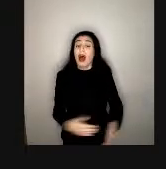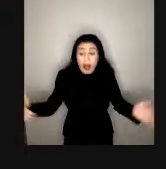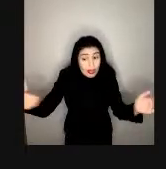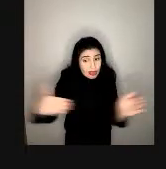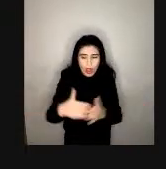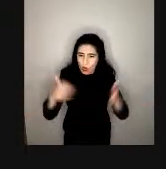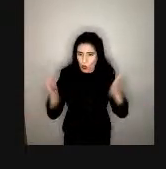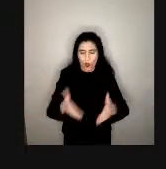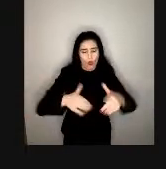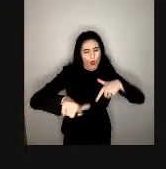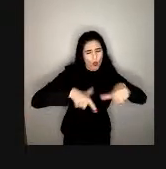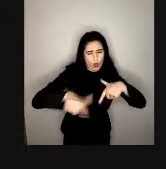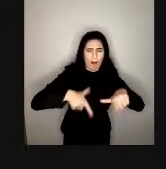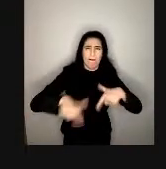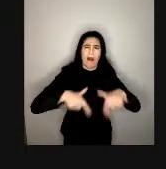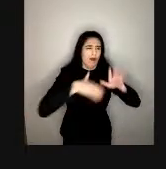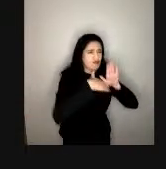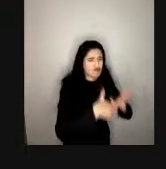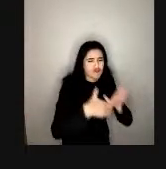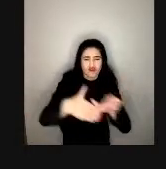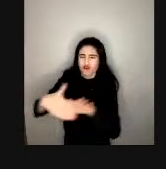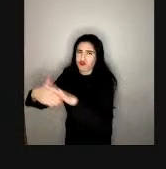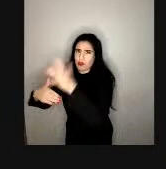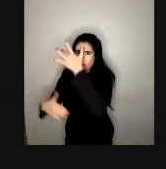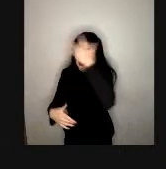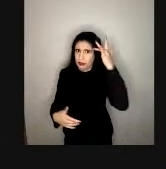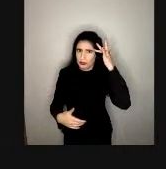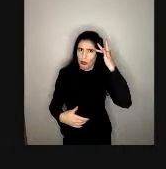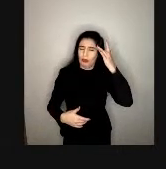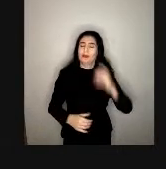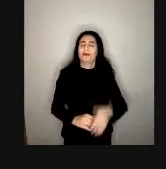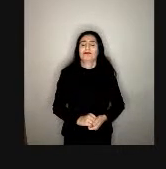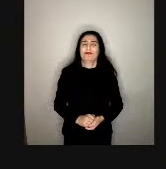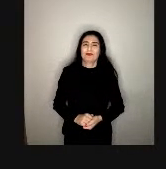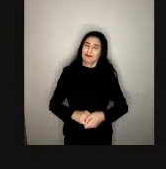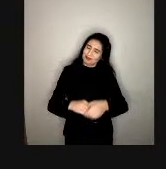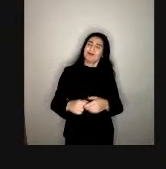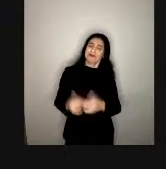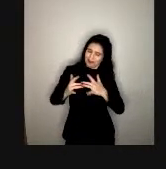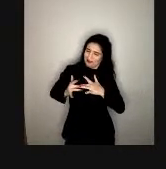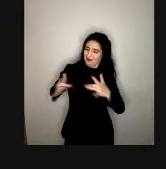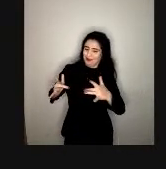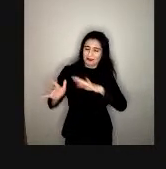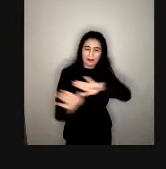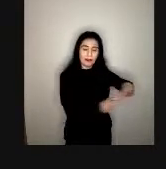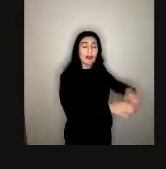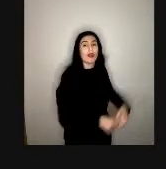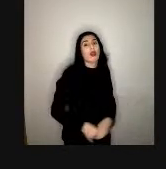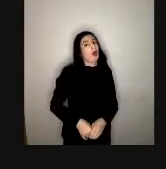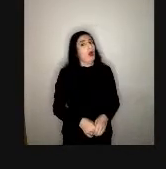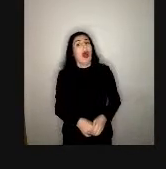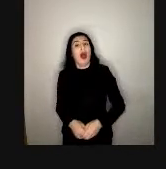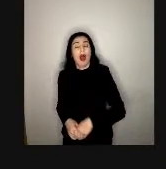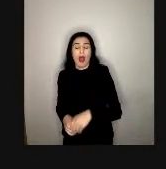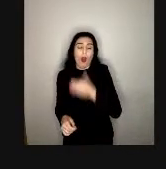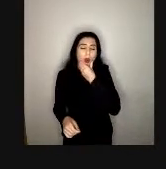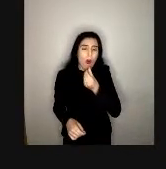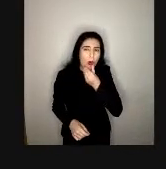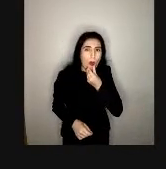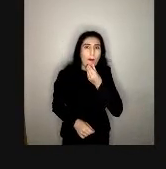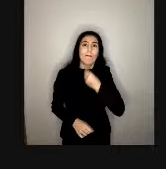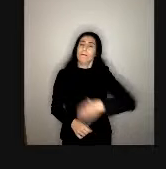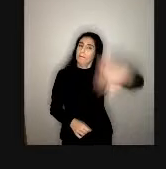o trabalho, incrível o coração da Marilene. Seu Amadeu, que é aí de Curitiba... Foi o primeiro homem que eu